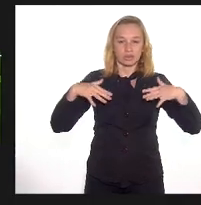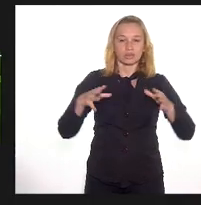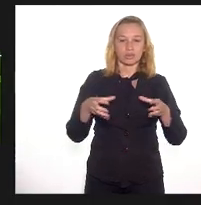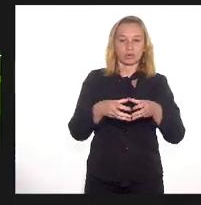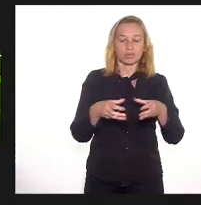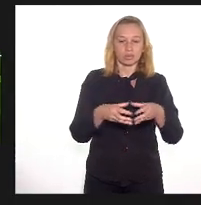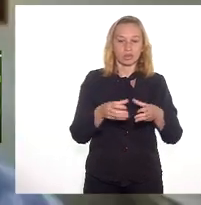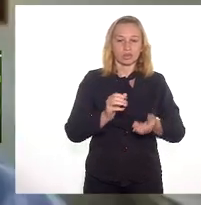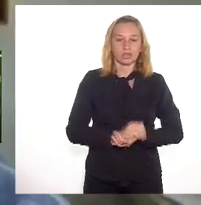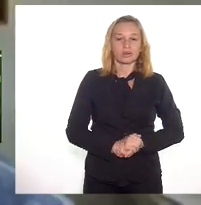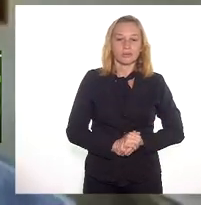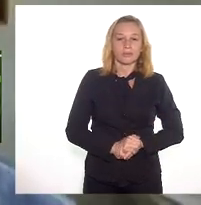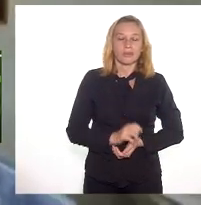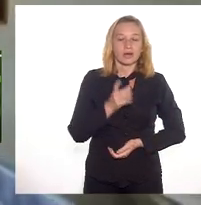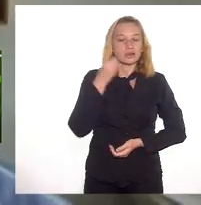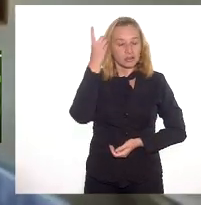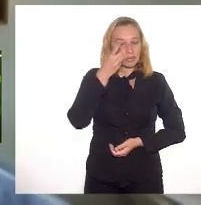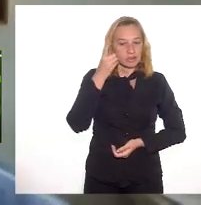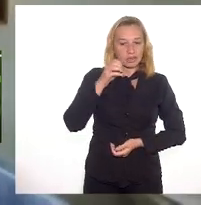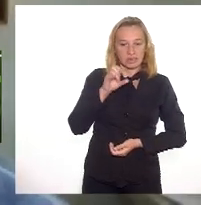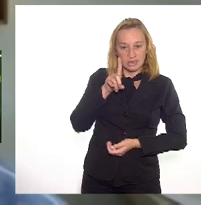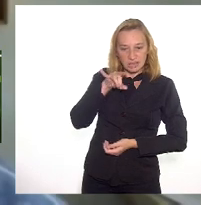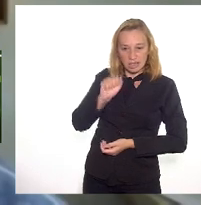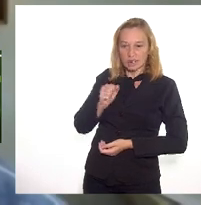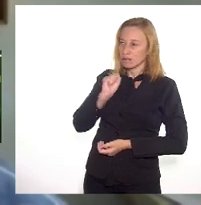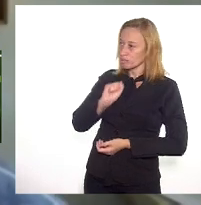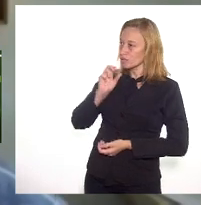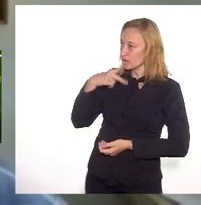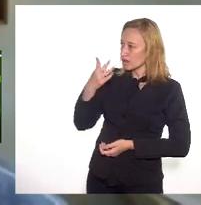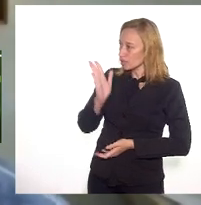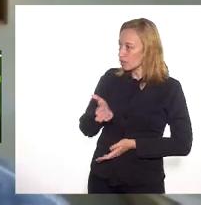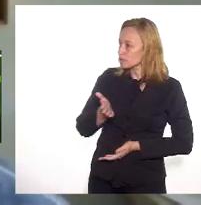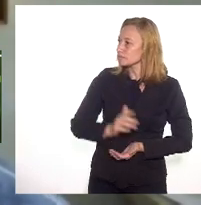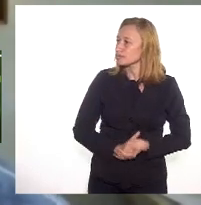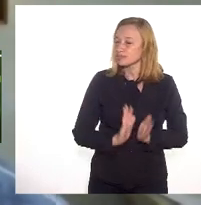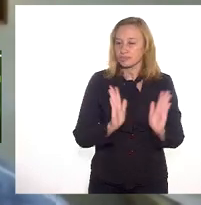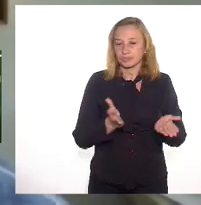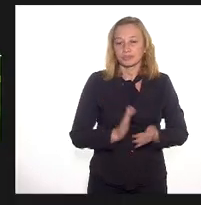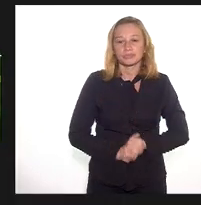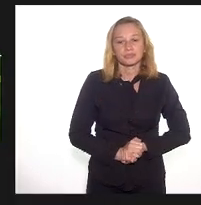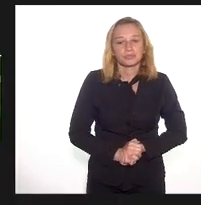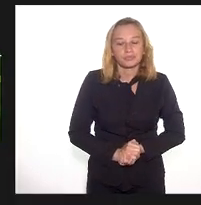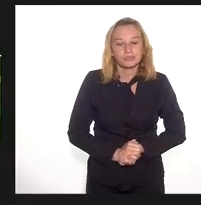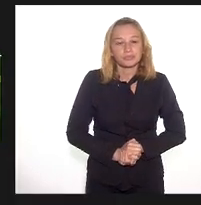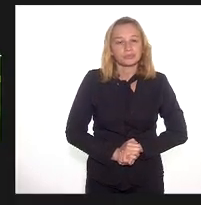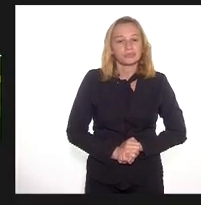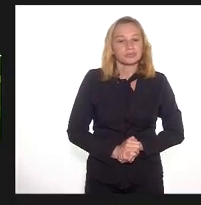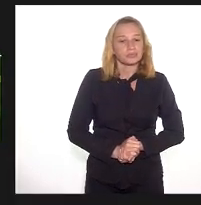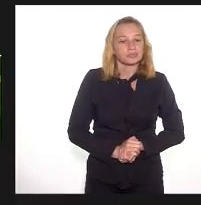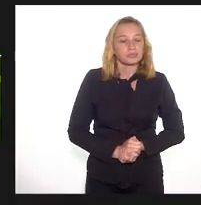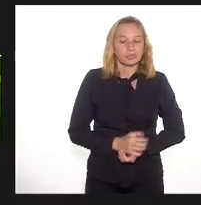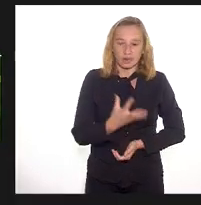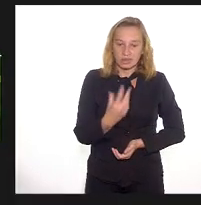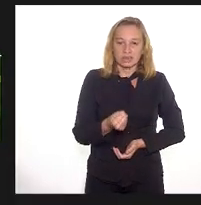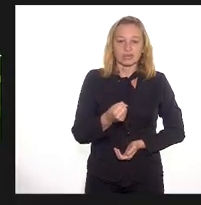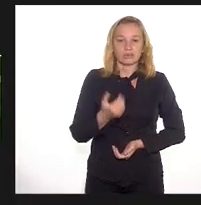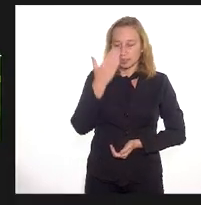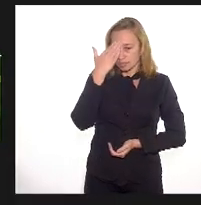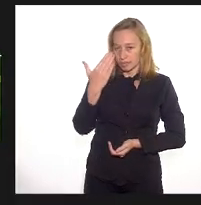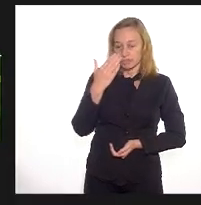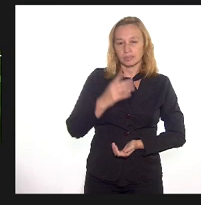comissão. A deputada Célia está presente, pode manifestar o voto agora. Favorável, deputado. Obrigado,